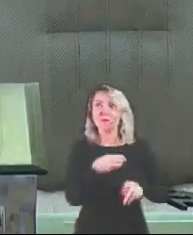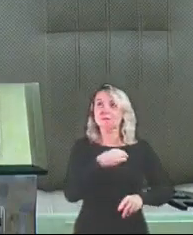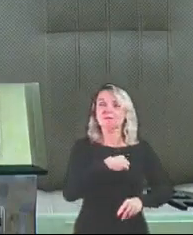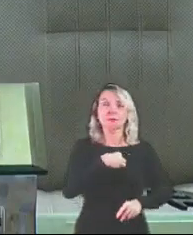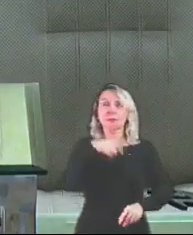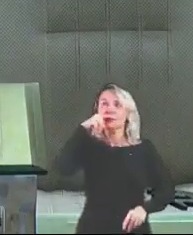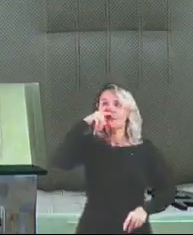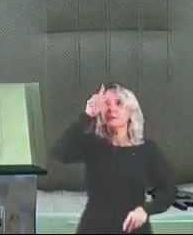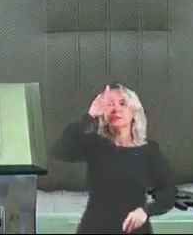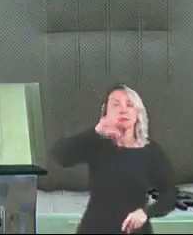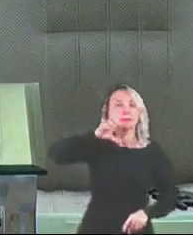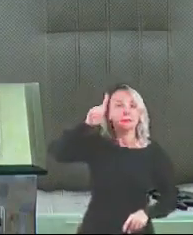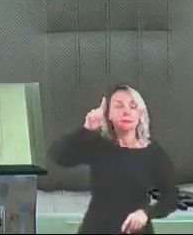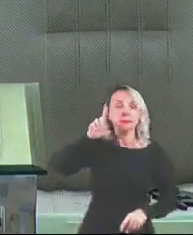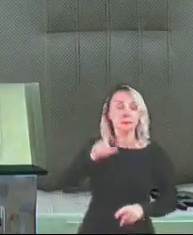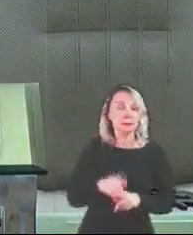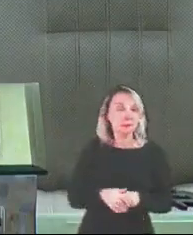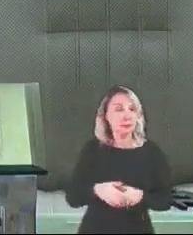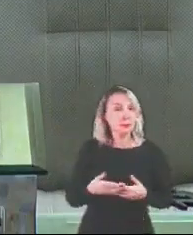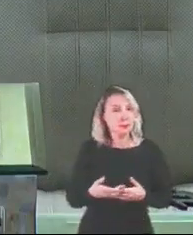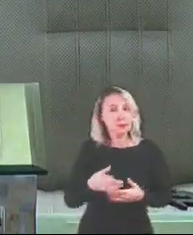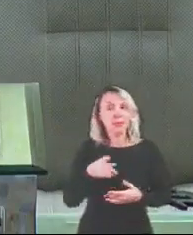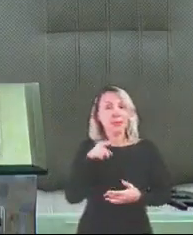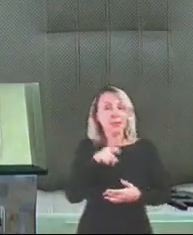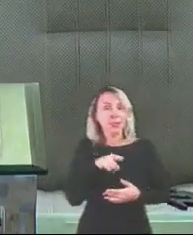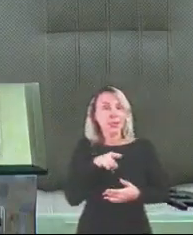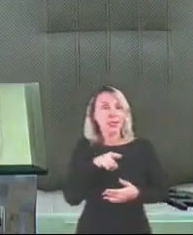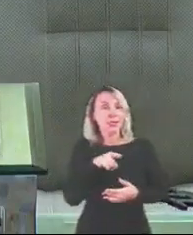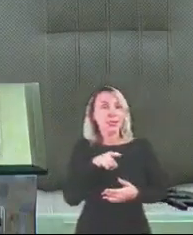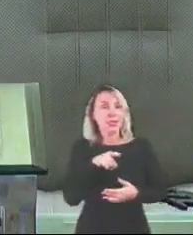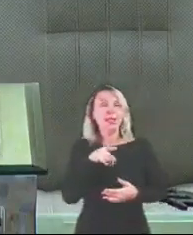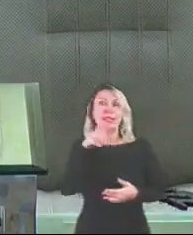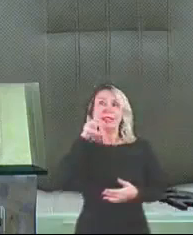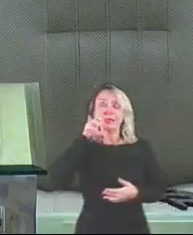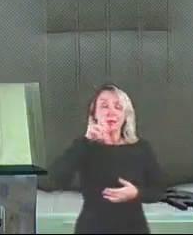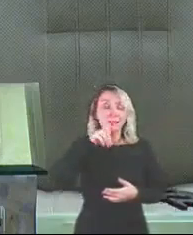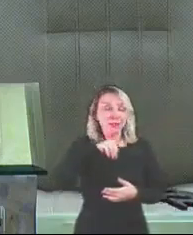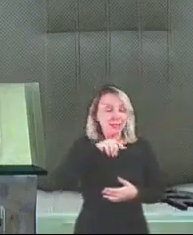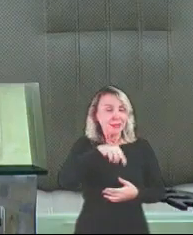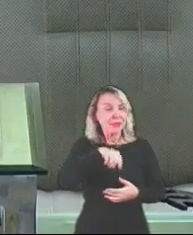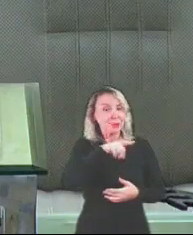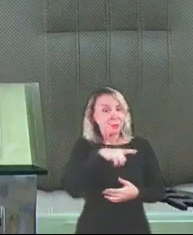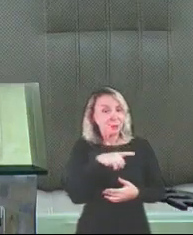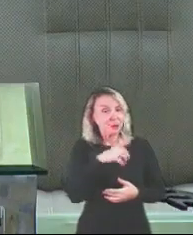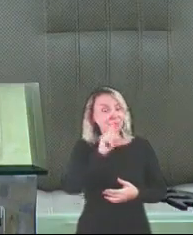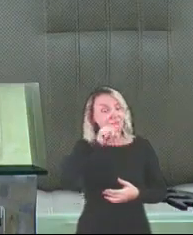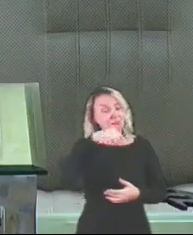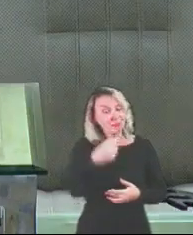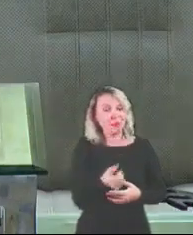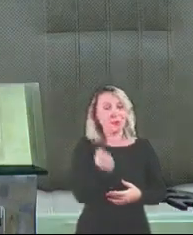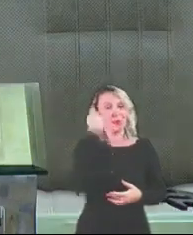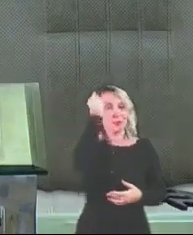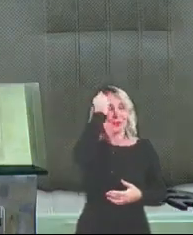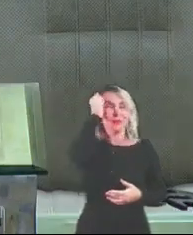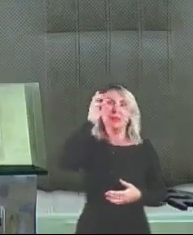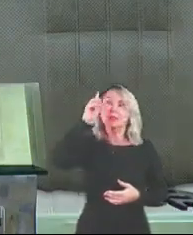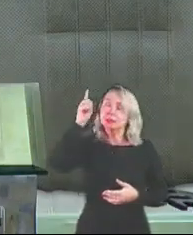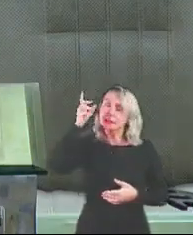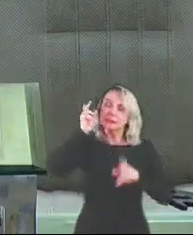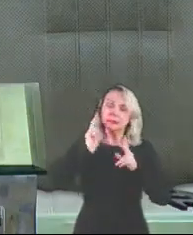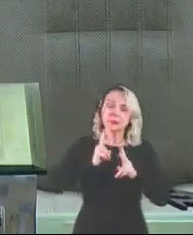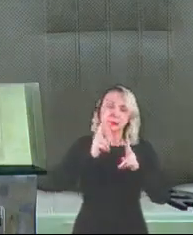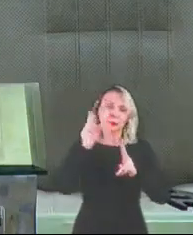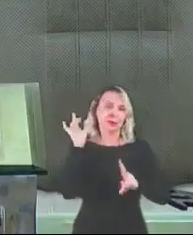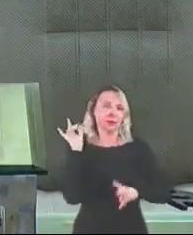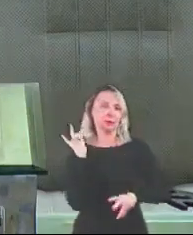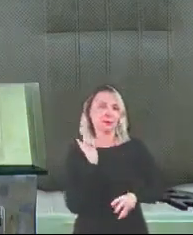Deus. Como um pai que ama, que castiga, como um pai que corrige, é o nosso Deus. Deus tem interesse maior em nossas vidas,